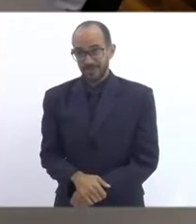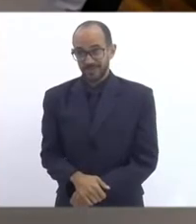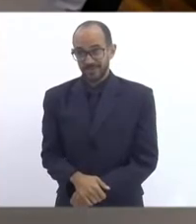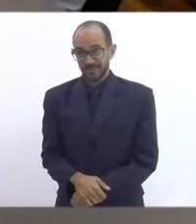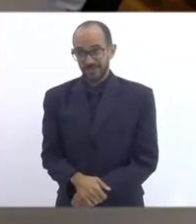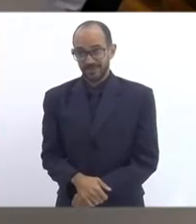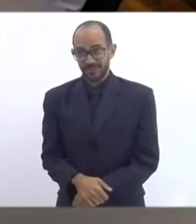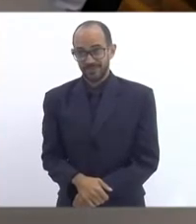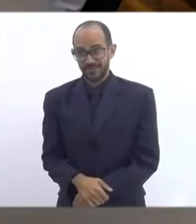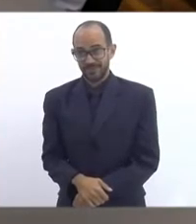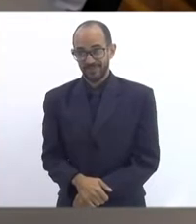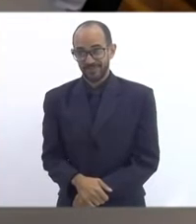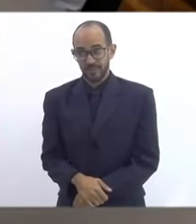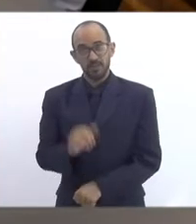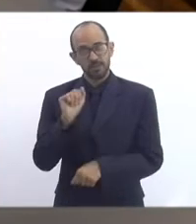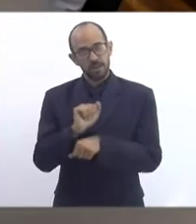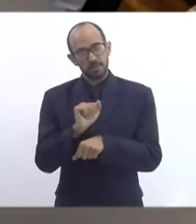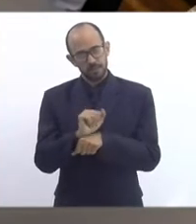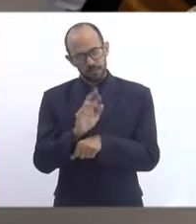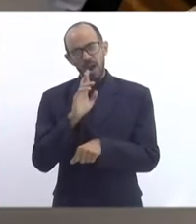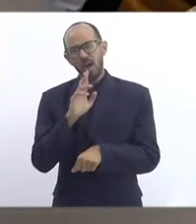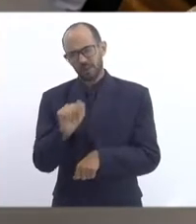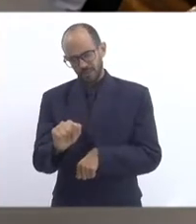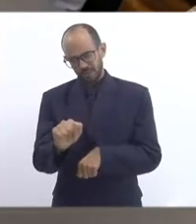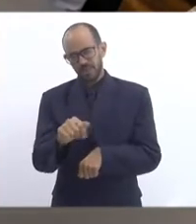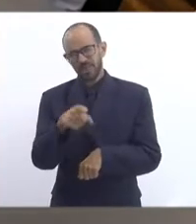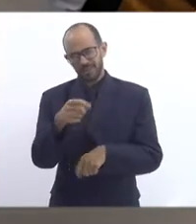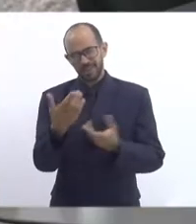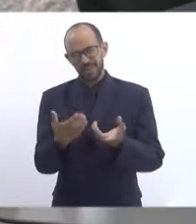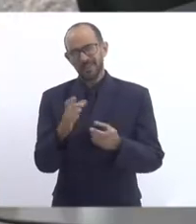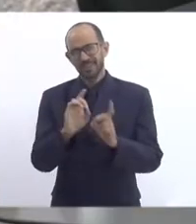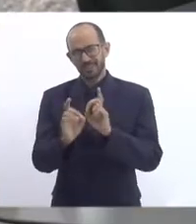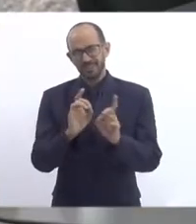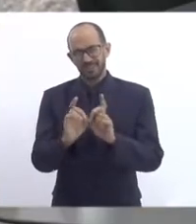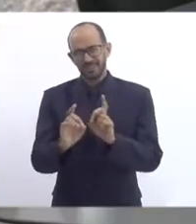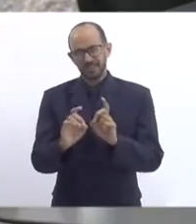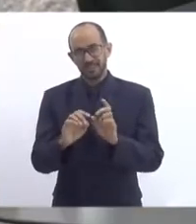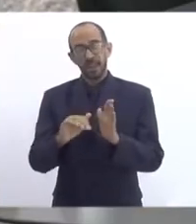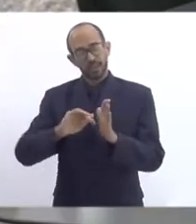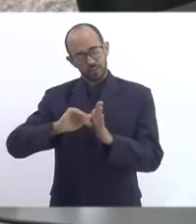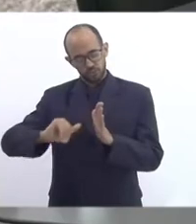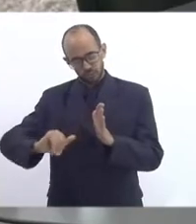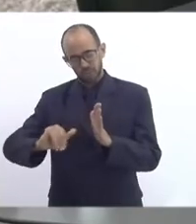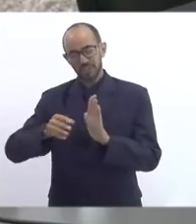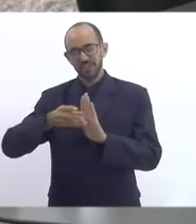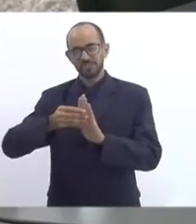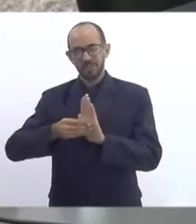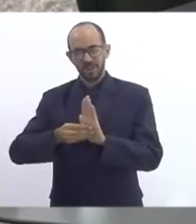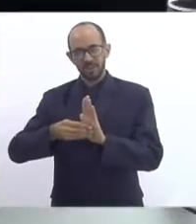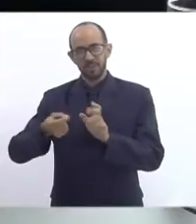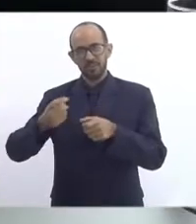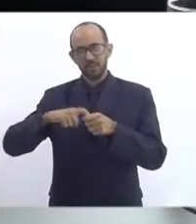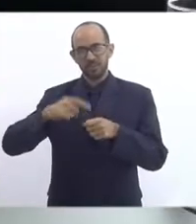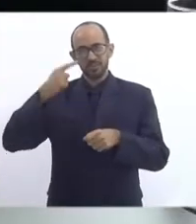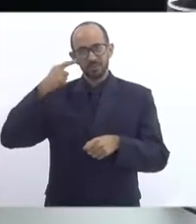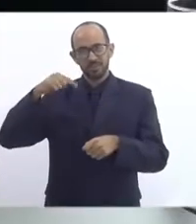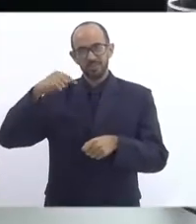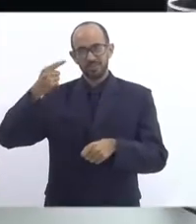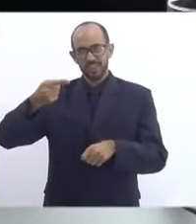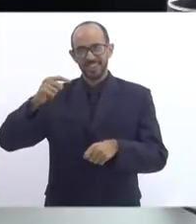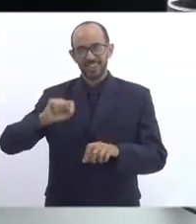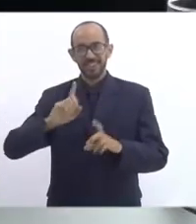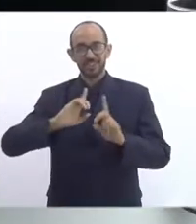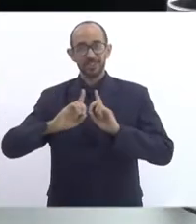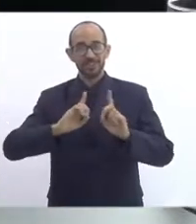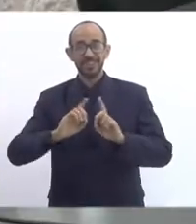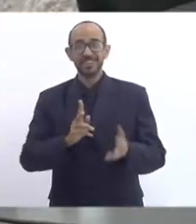Deixa o deputado Rodrigo Amorim, ele quer discutir a matéria. Tá bem, tira de pauta. Certo. Vou tirar de pauta, volta semana que vem. Discutir é sempre bom. Retirar de